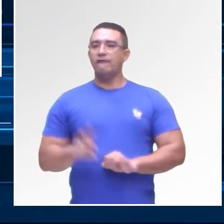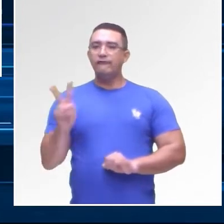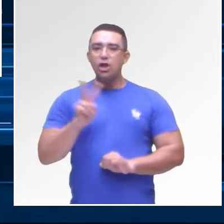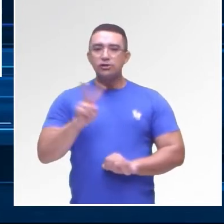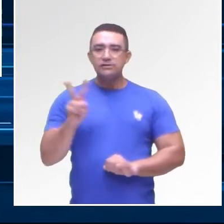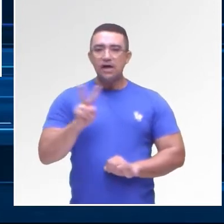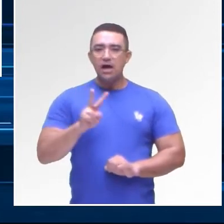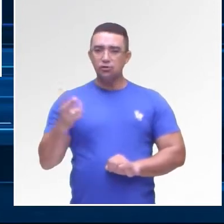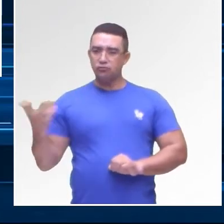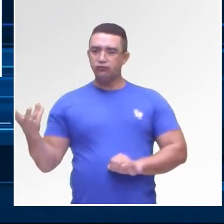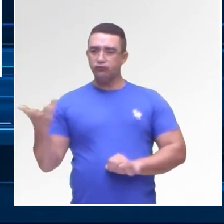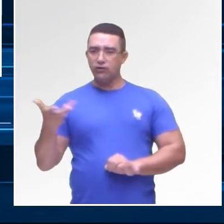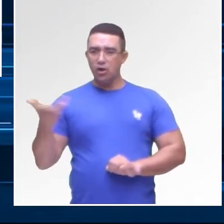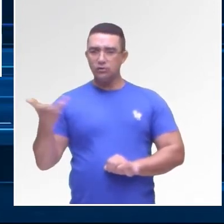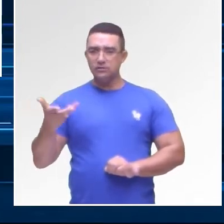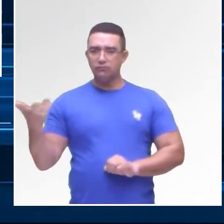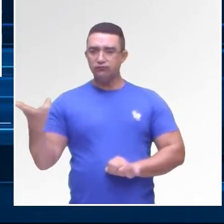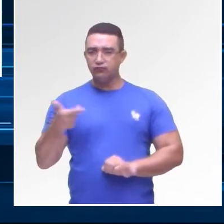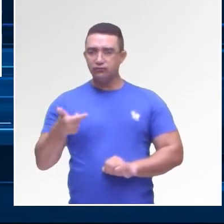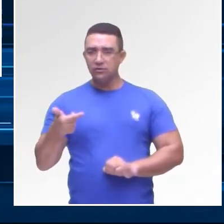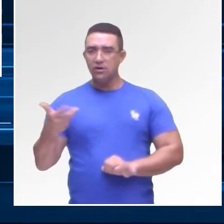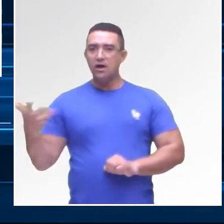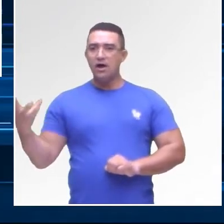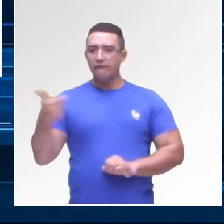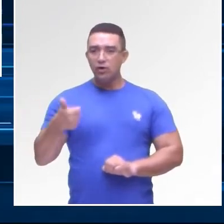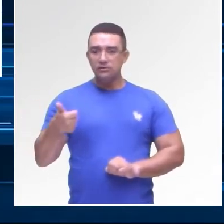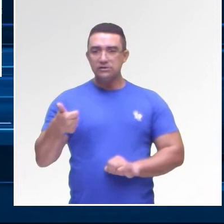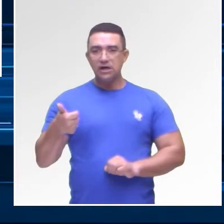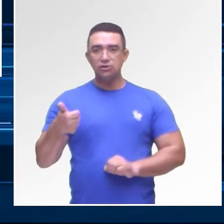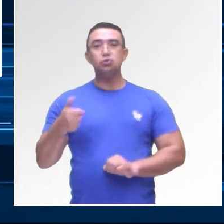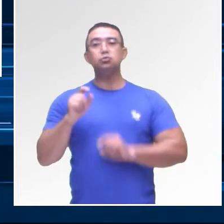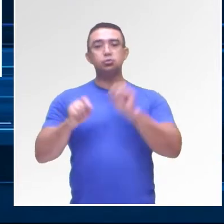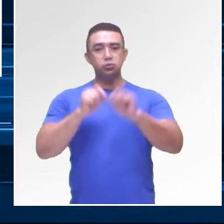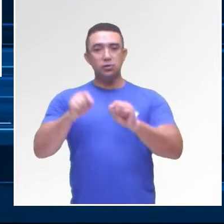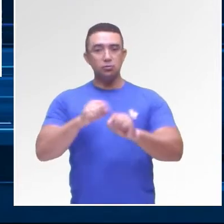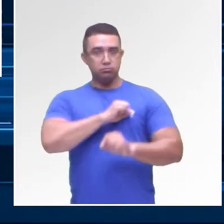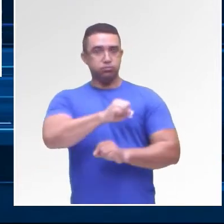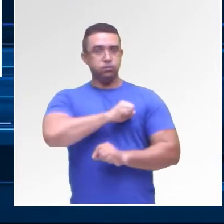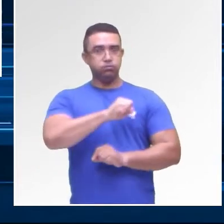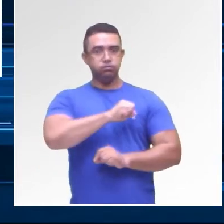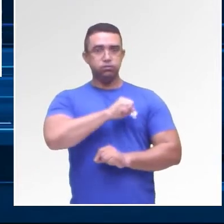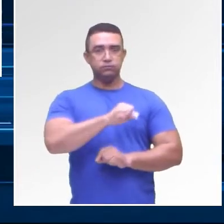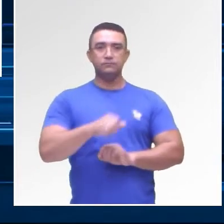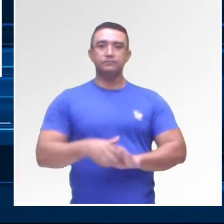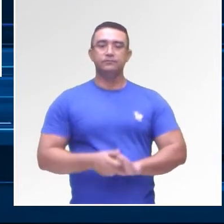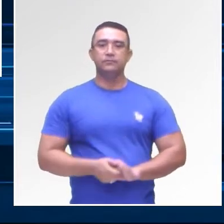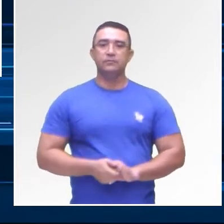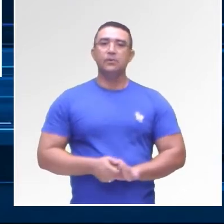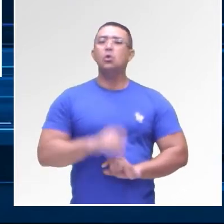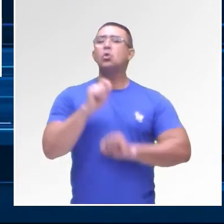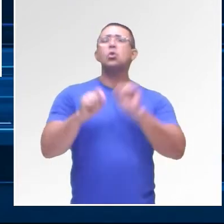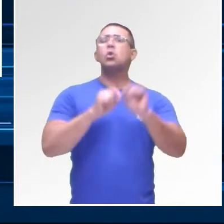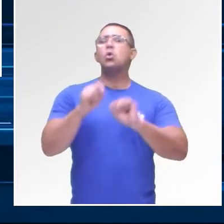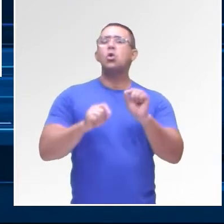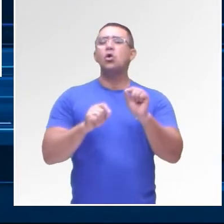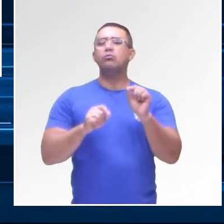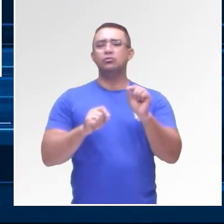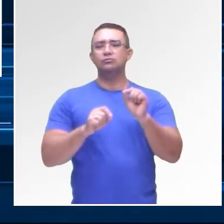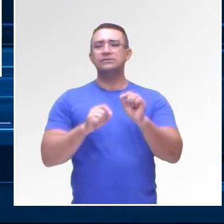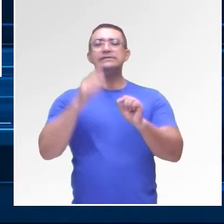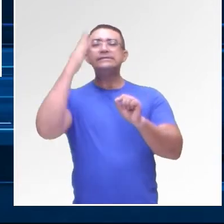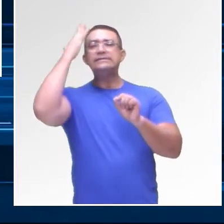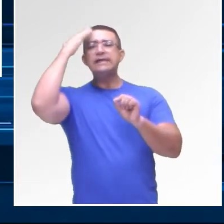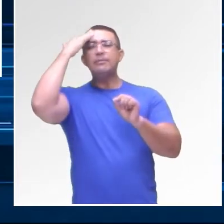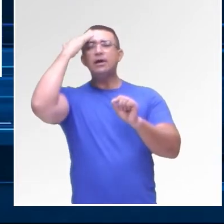vezes que o nosso coração bate no intervalo de 1 minuto. E para a gente aferir essa frequência cardíaca,